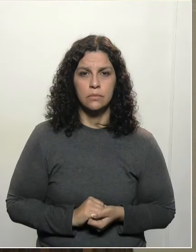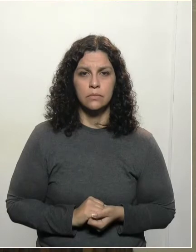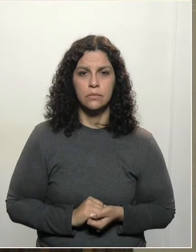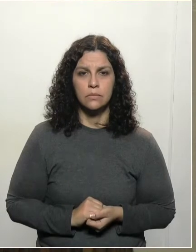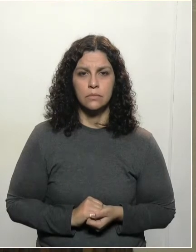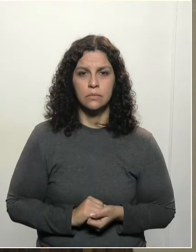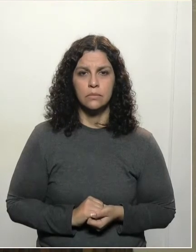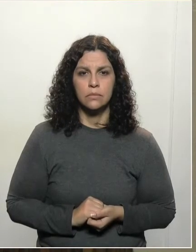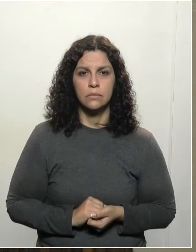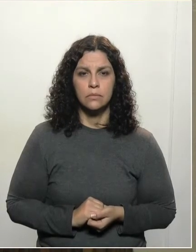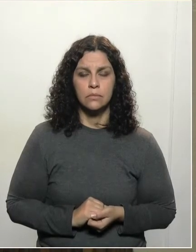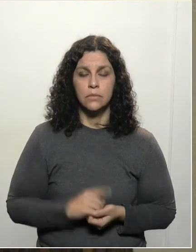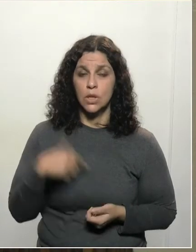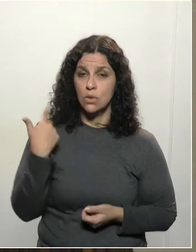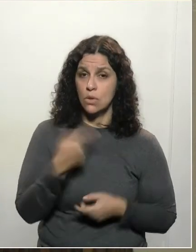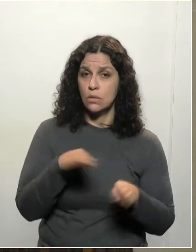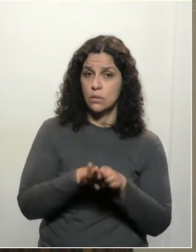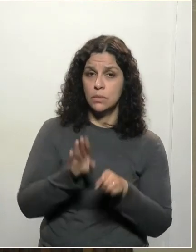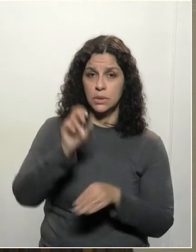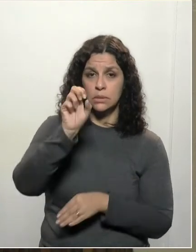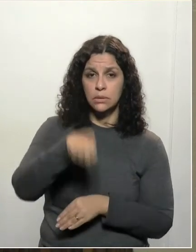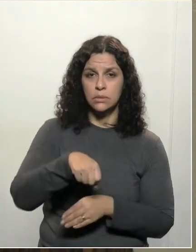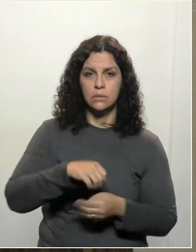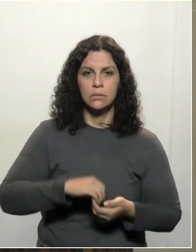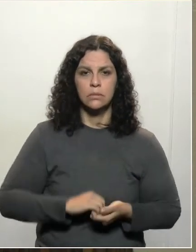Posição encaminha, voto sim.